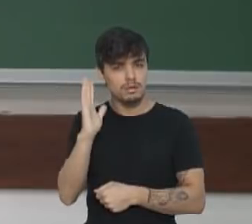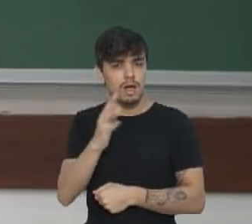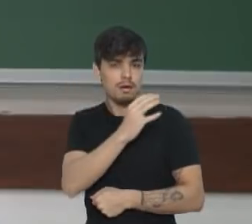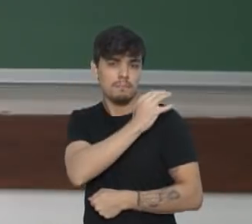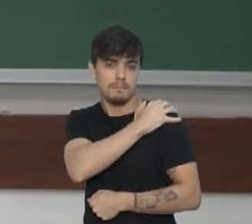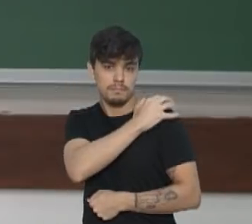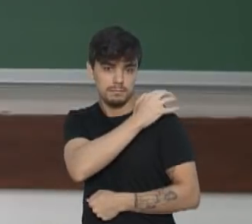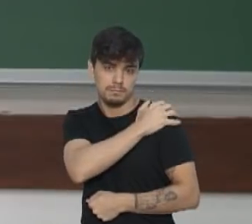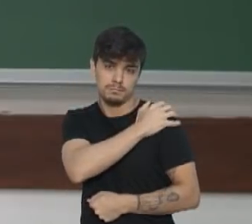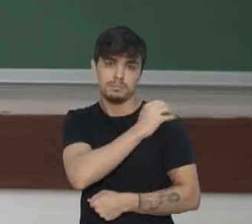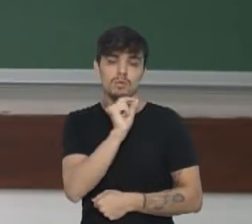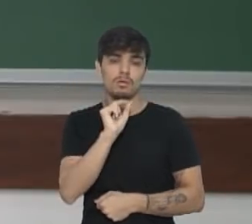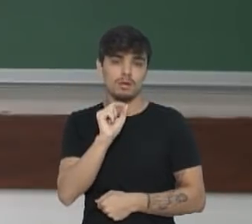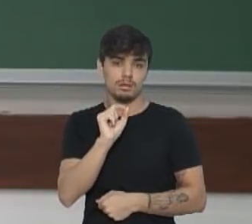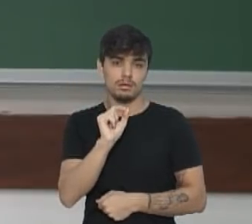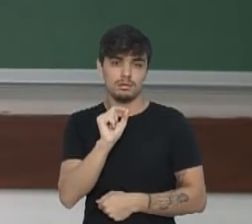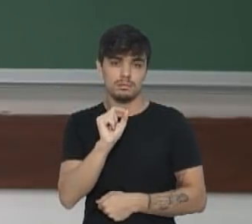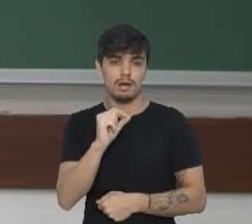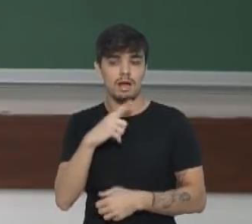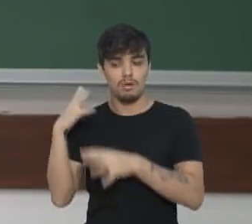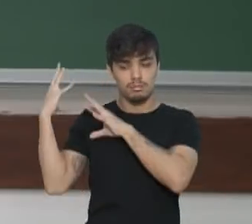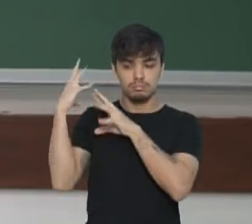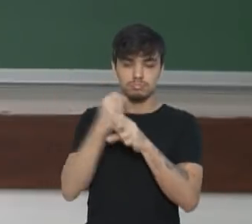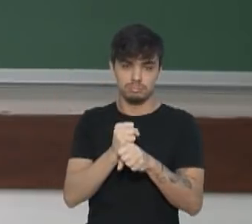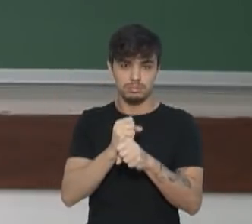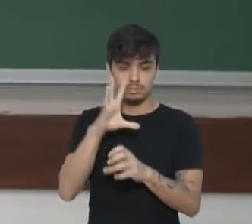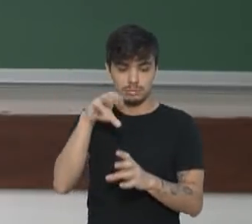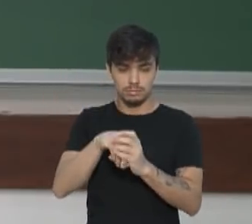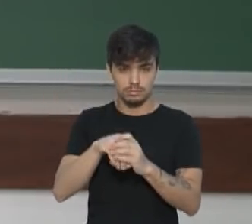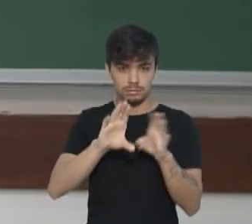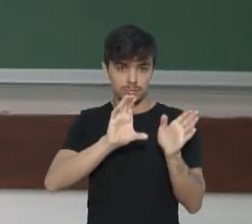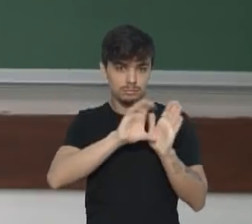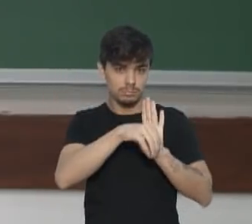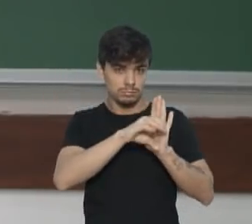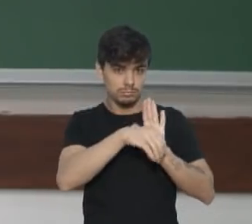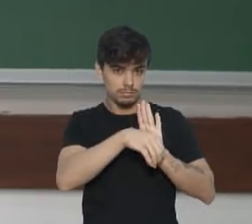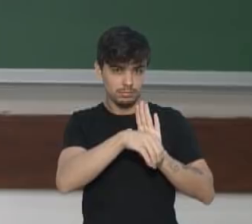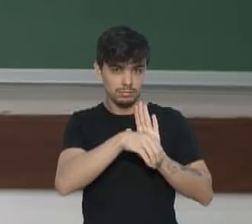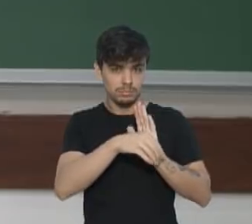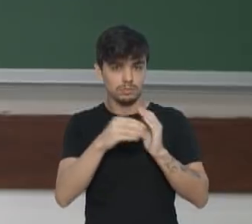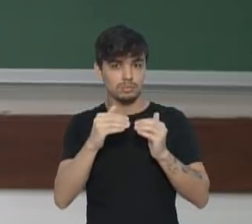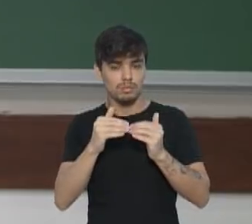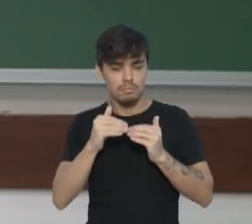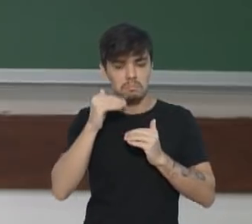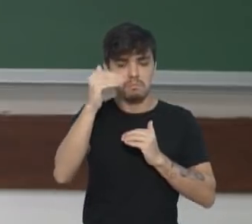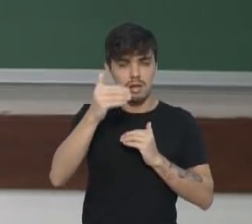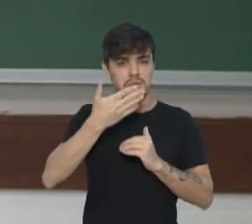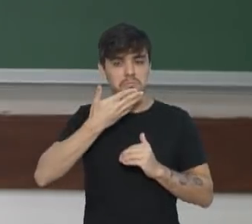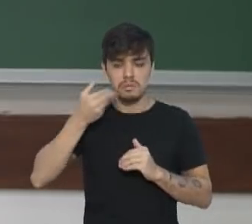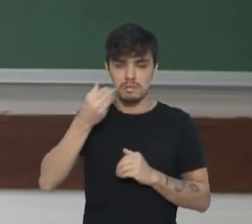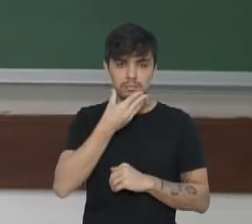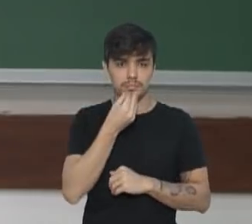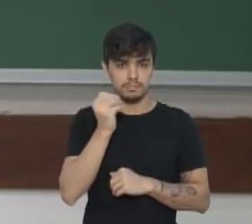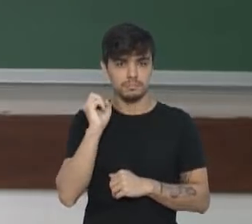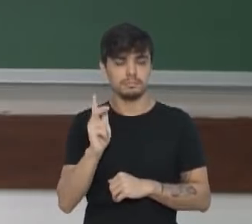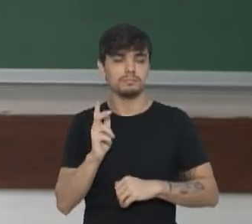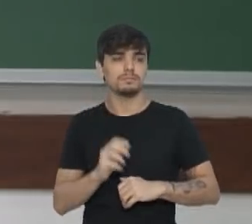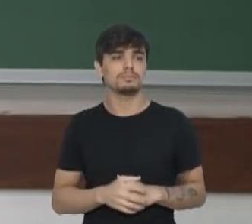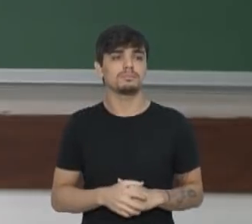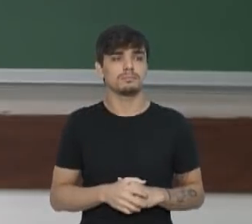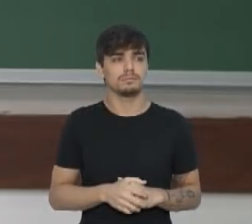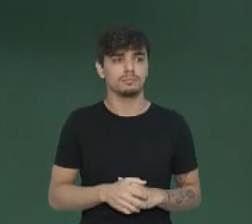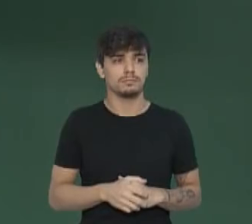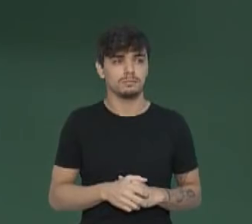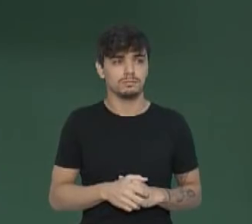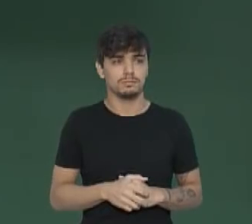dentro da filosofia do Platão, Nietzsche agora tenta retomar dentro desse conceito do além do homem. Perfeito? Então, ele vai